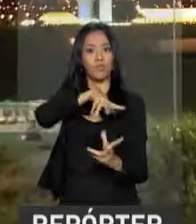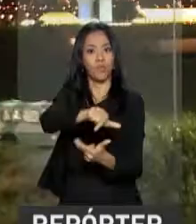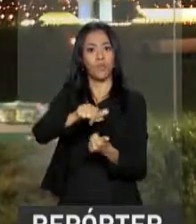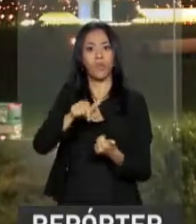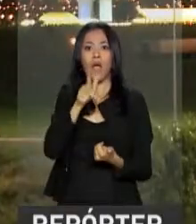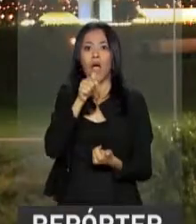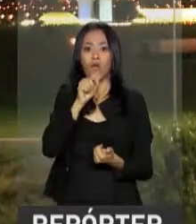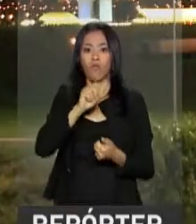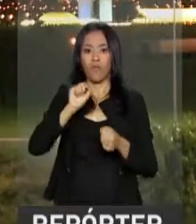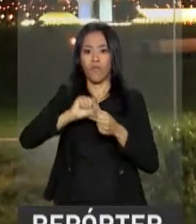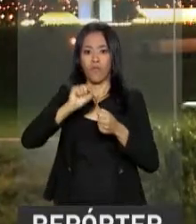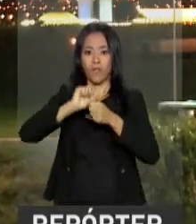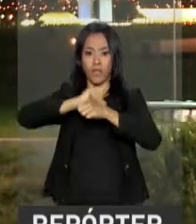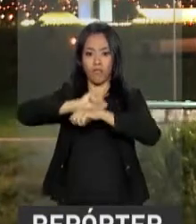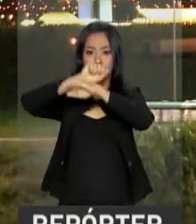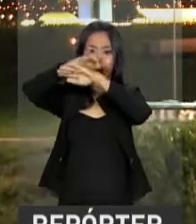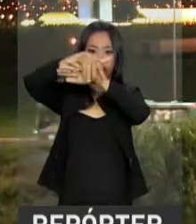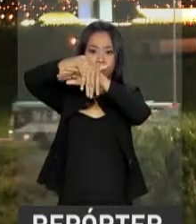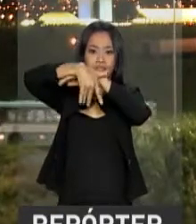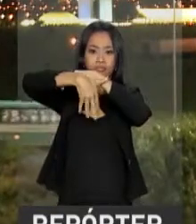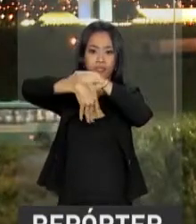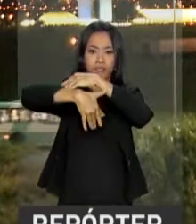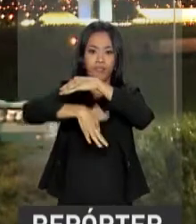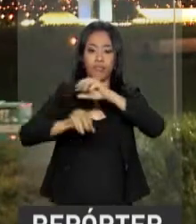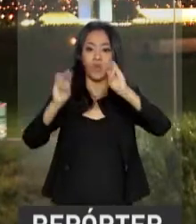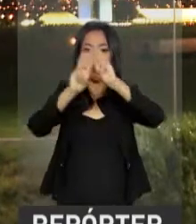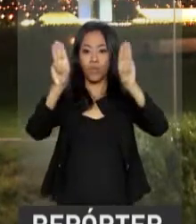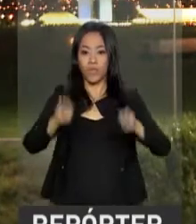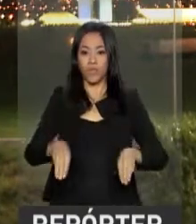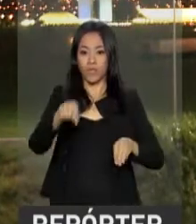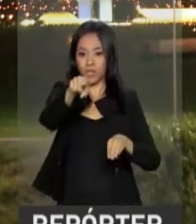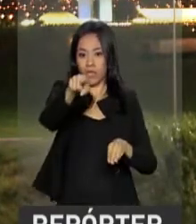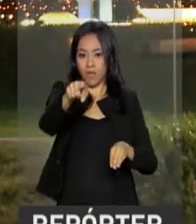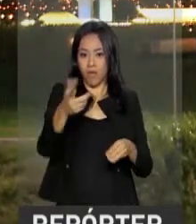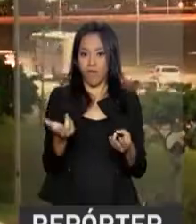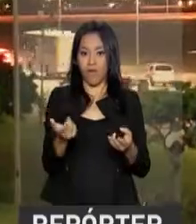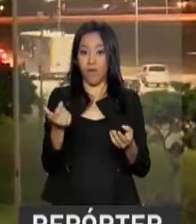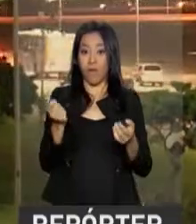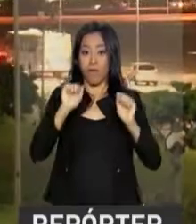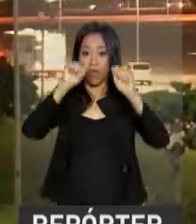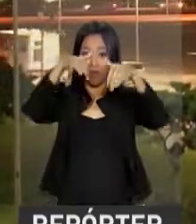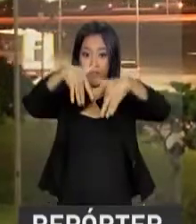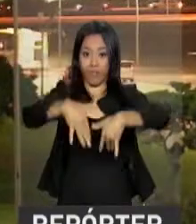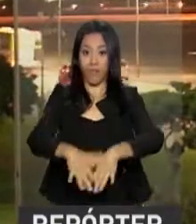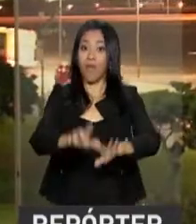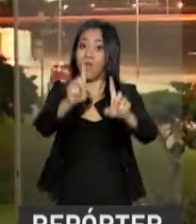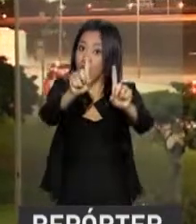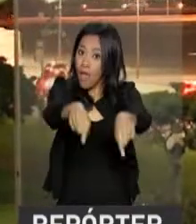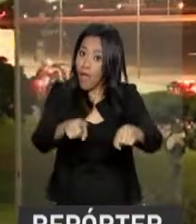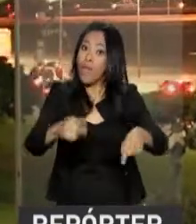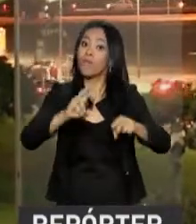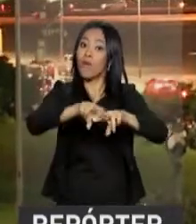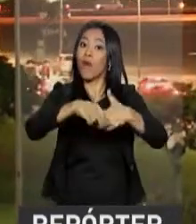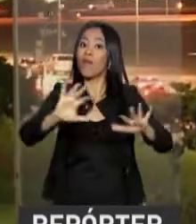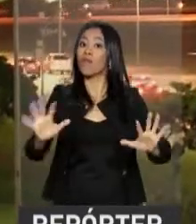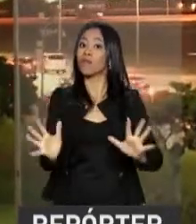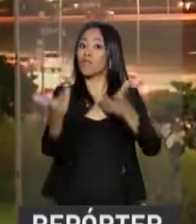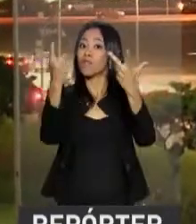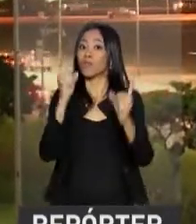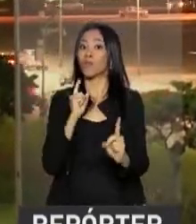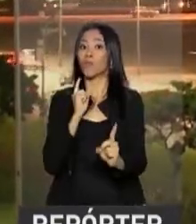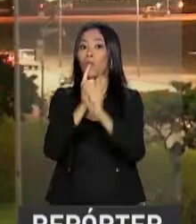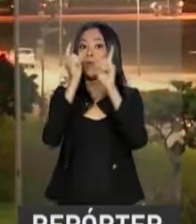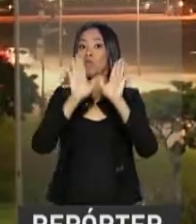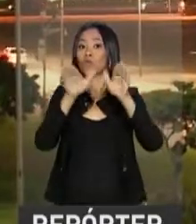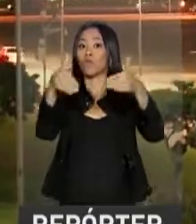grande cachoeira foi projetada na cúpula do Museu Nacional da República e faz parte da programação do 8º Fórum Mundial da Água.